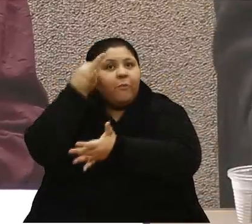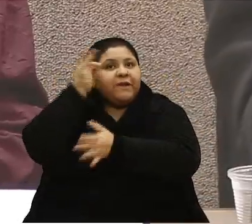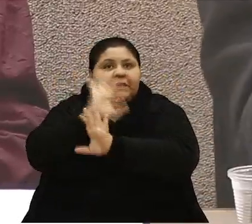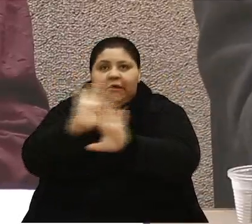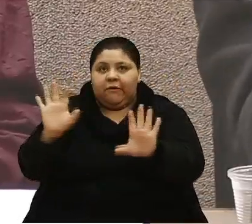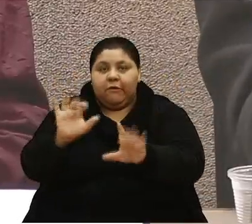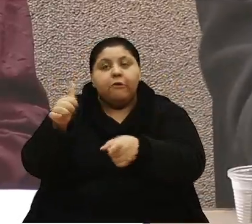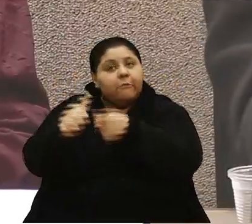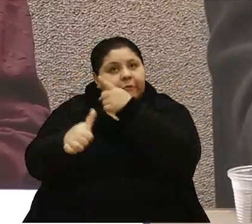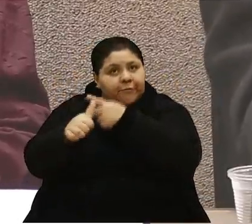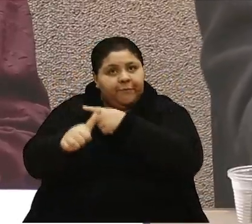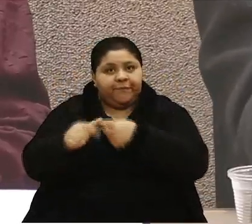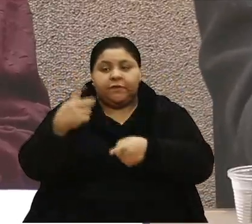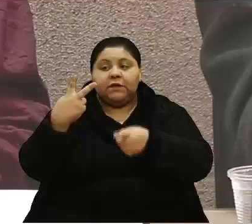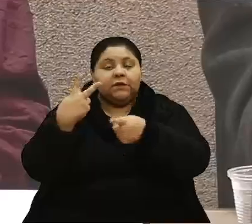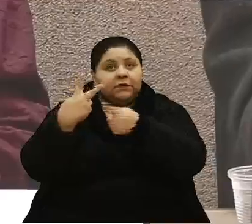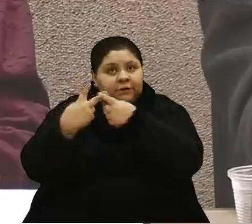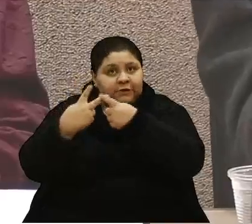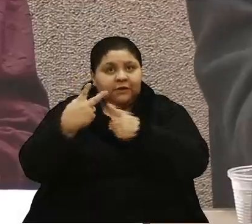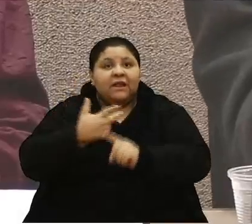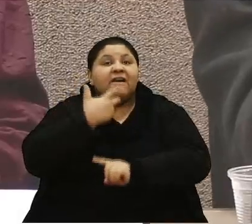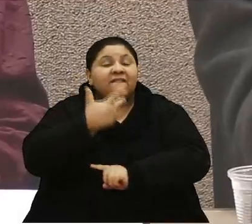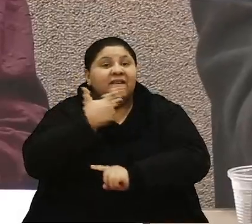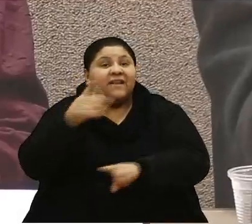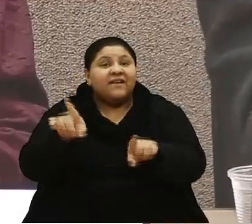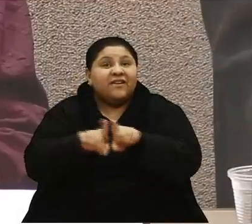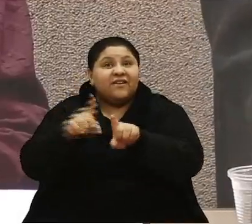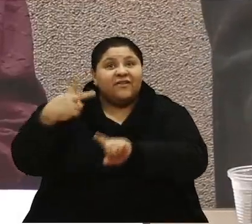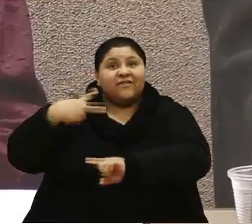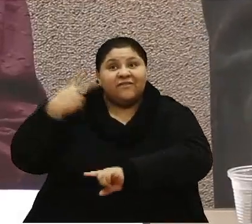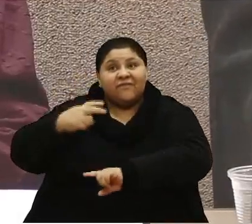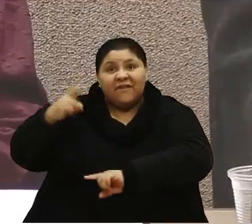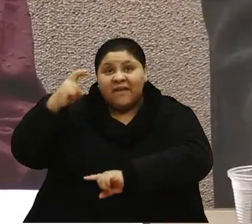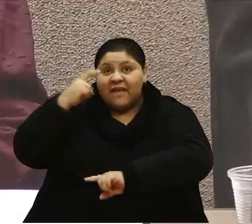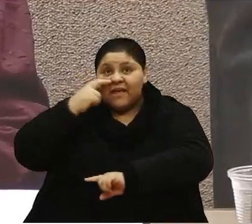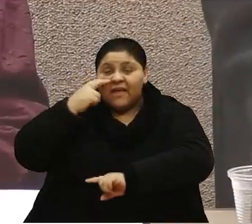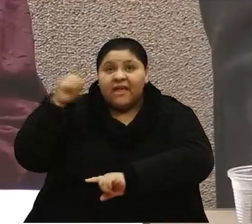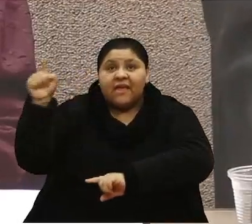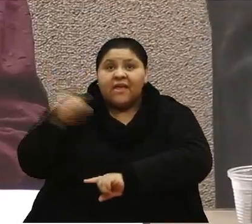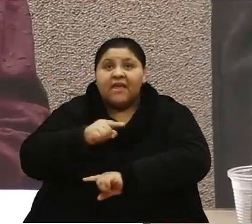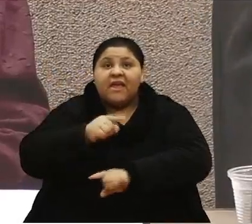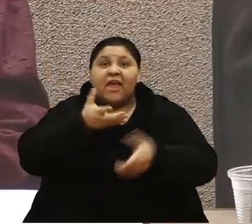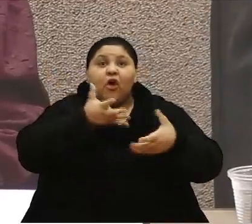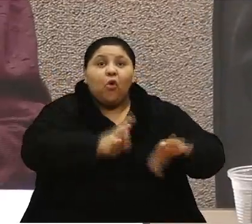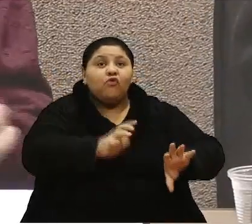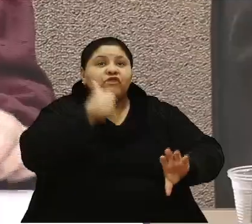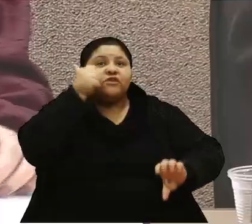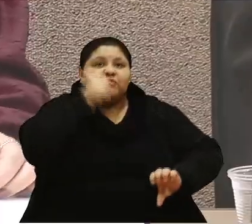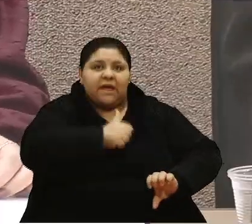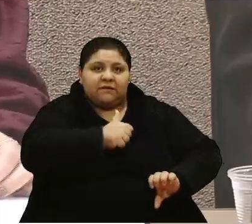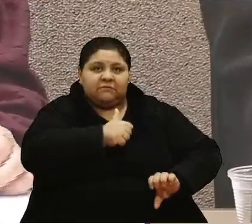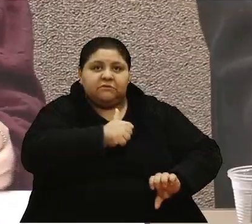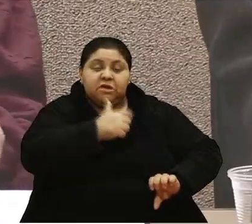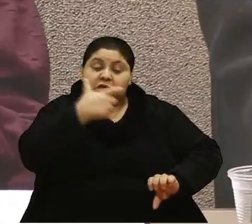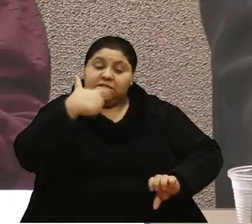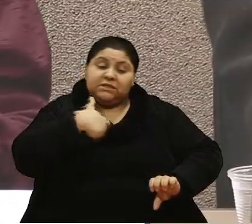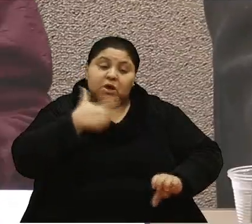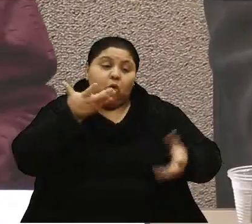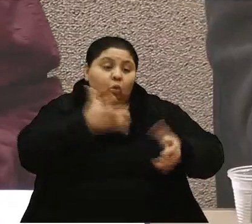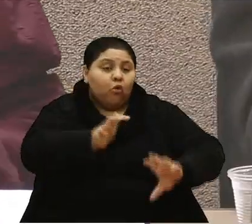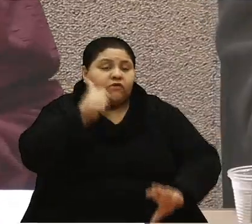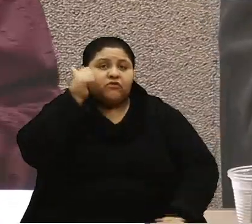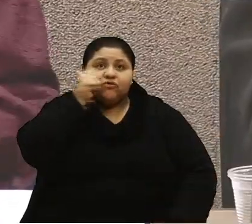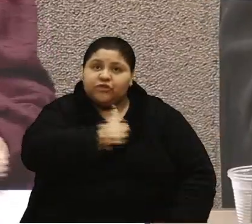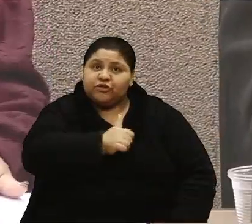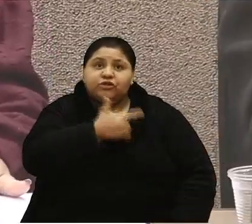Primeiro lugar. Segundo lugar, ela deixa bem claro que o vereador Sandro Fantinel é inimigo das mulheres. Bom, se eu fosse inimigo das mulheres,